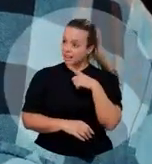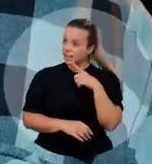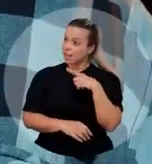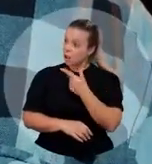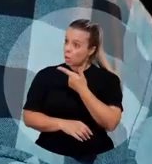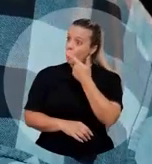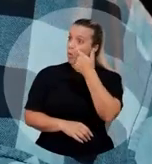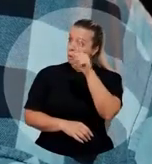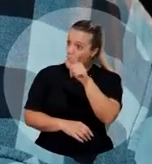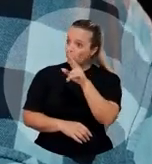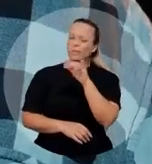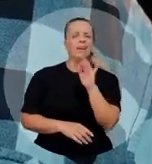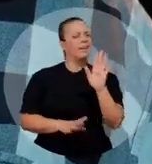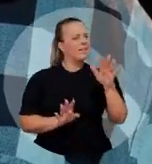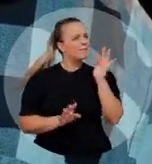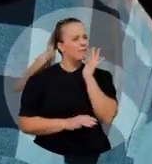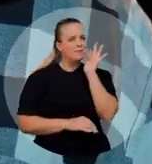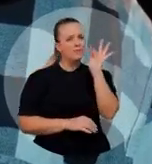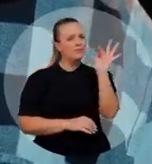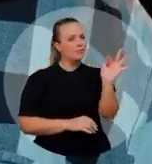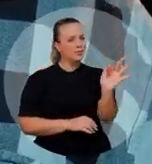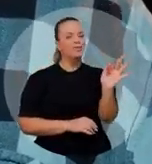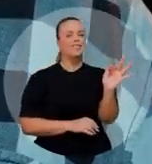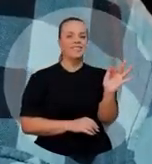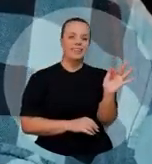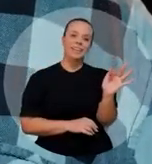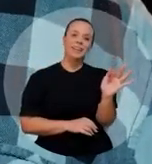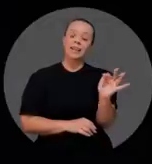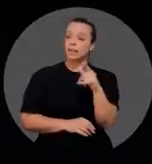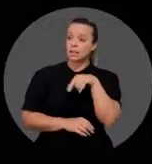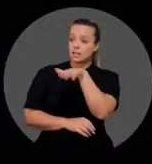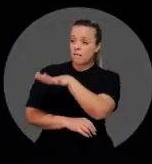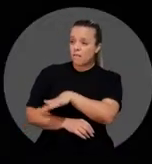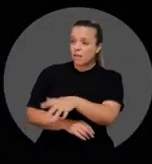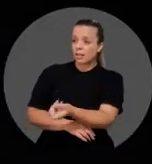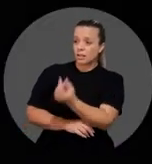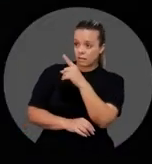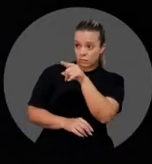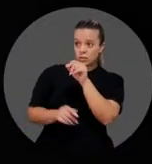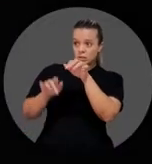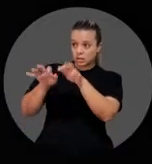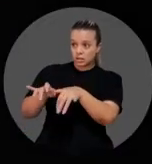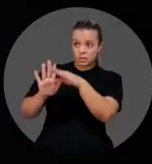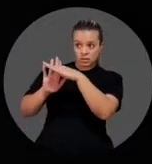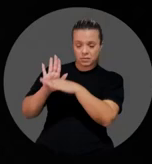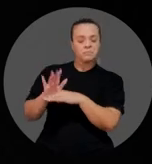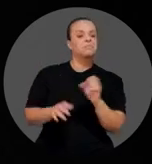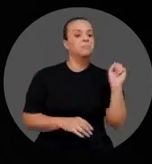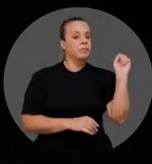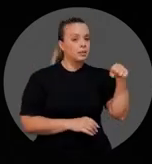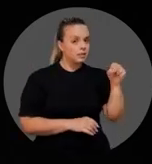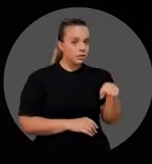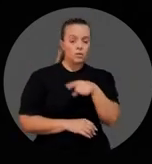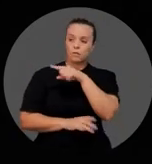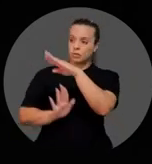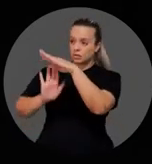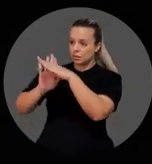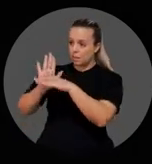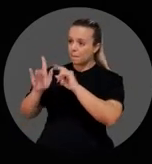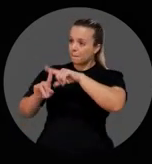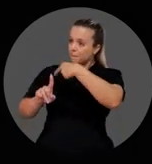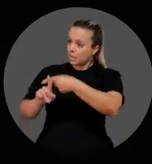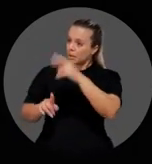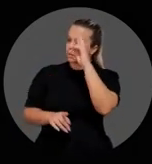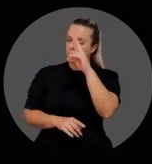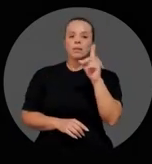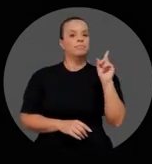ainda tem mais um outro que ainda vai... Mais pra frente. Tá. O Vale da Estranheza, o roteiro é seu também? Sim. Aí você vai assinar roteiro e